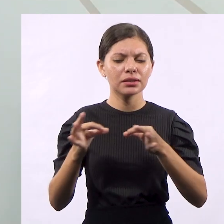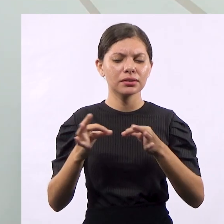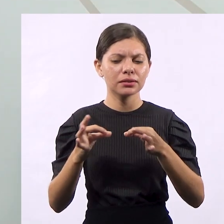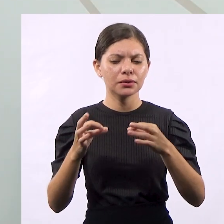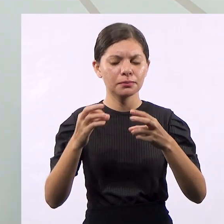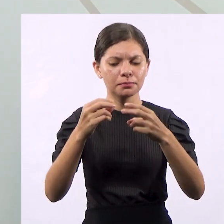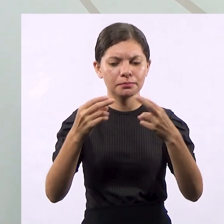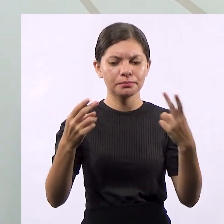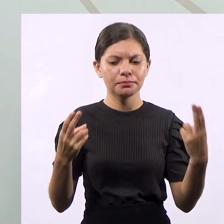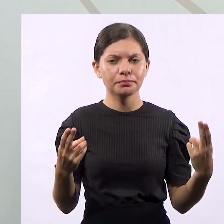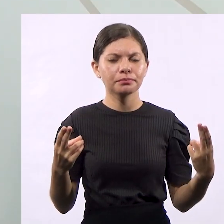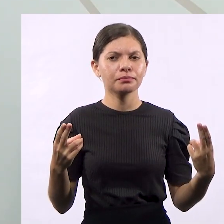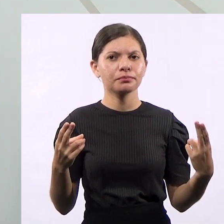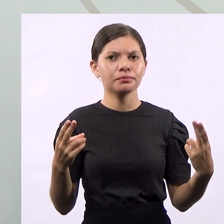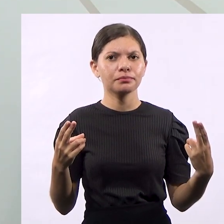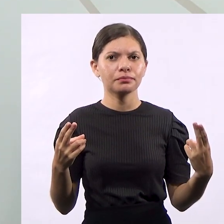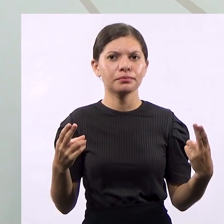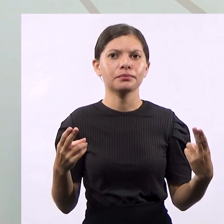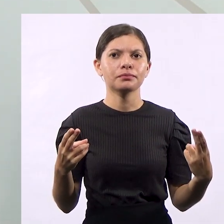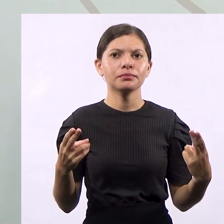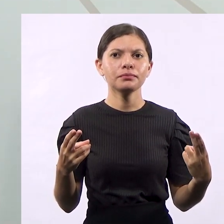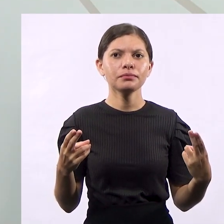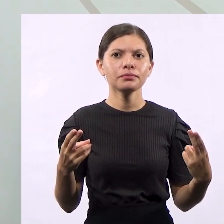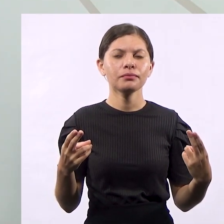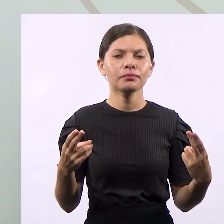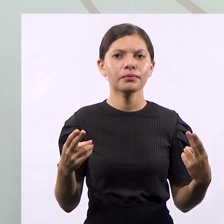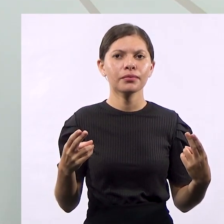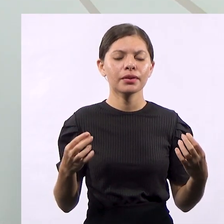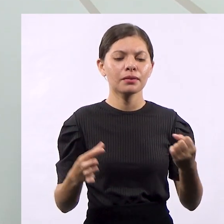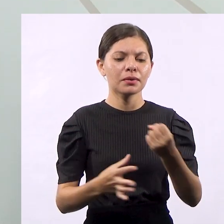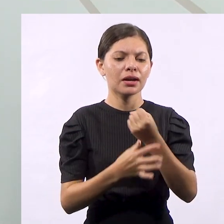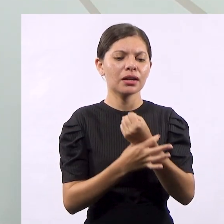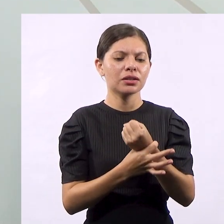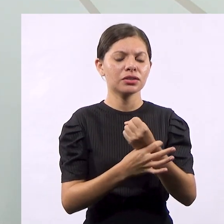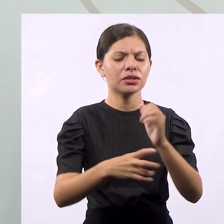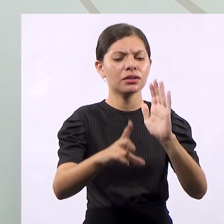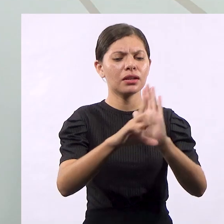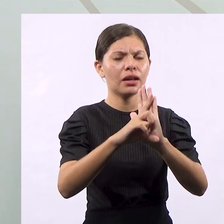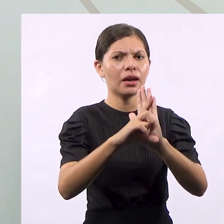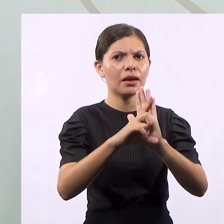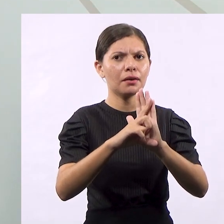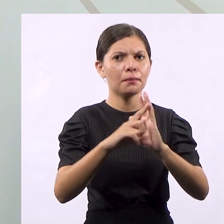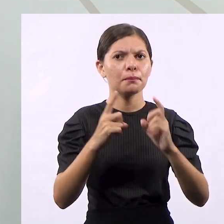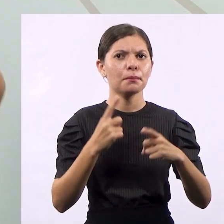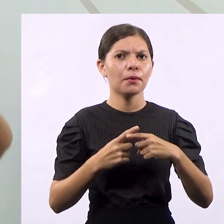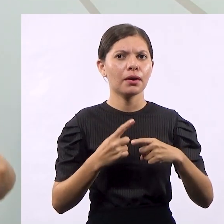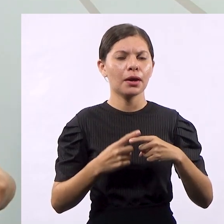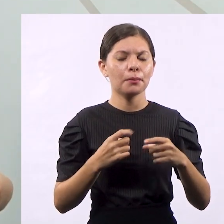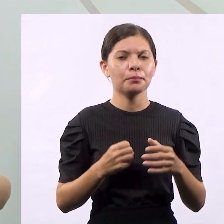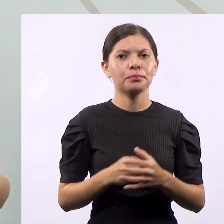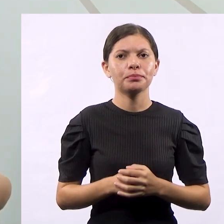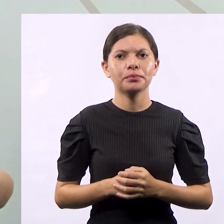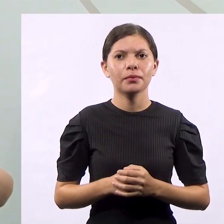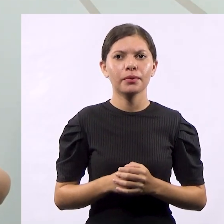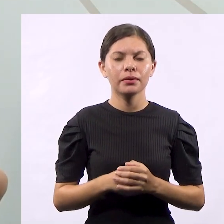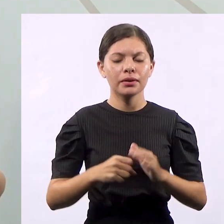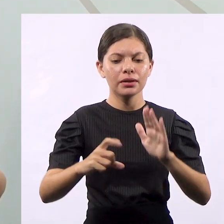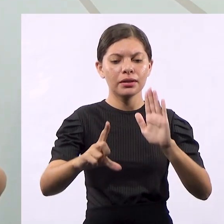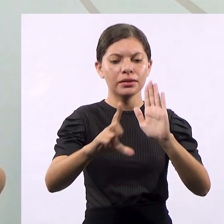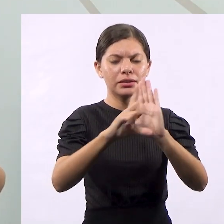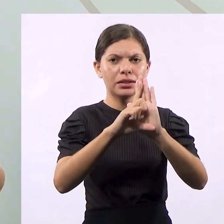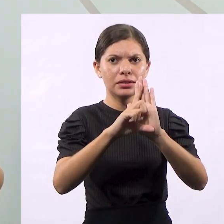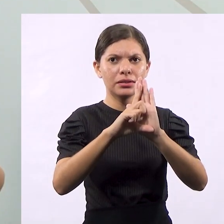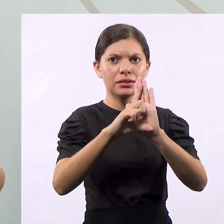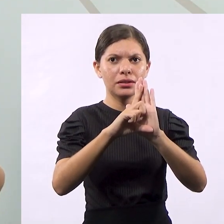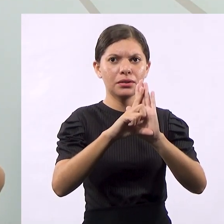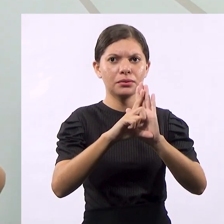de vários setores para se fazer garantir uma lei? Então, por meio da legislação, né, uma